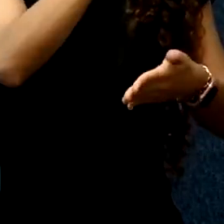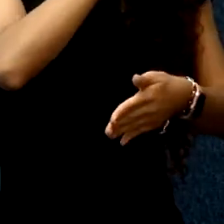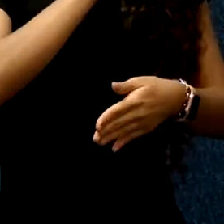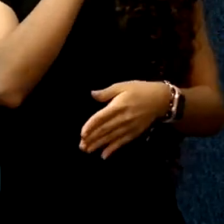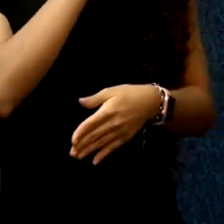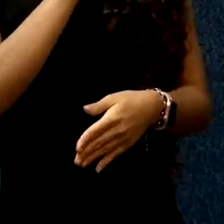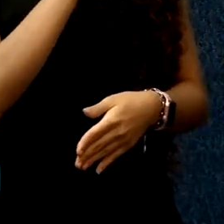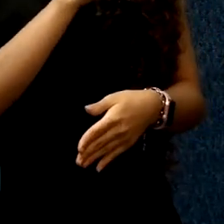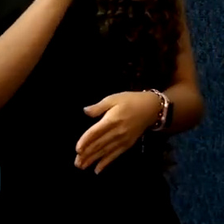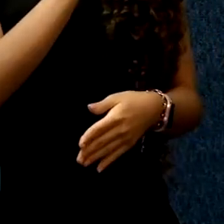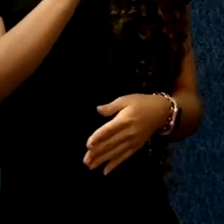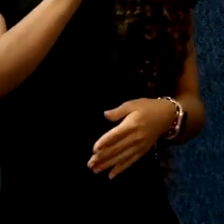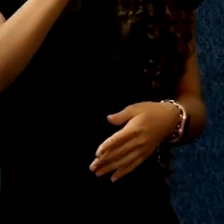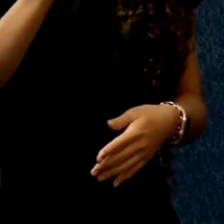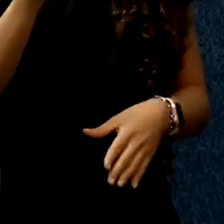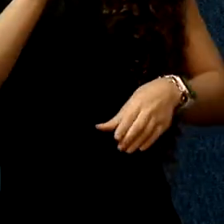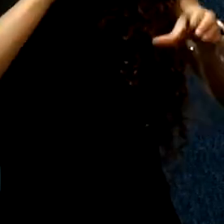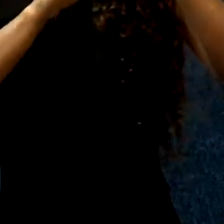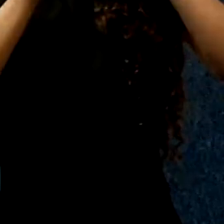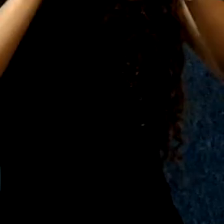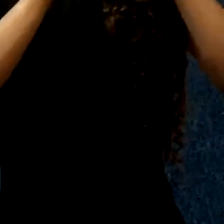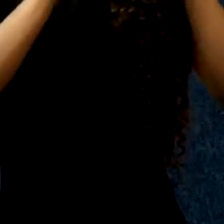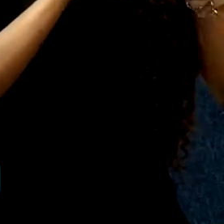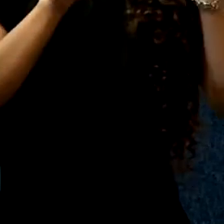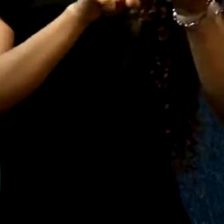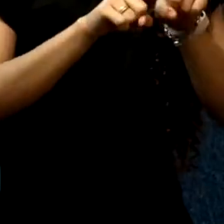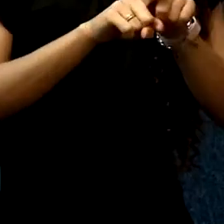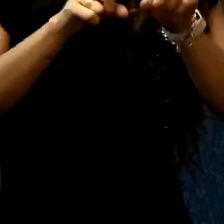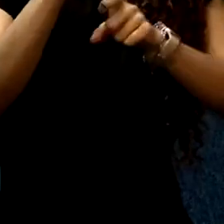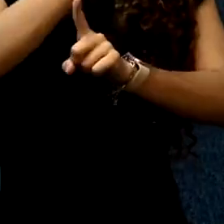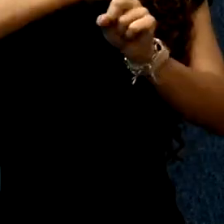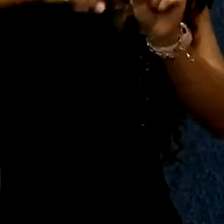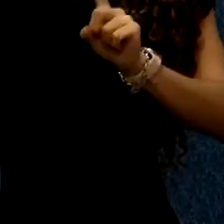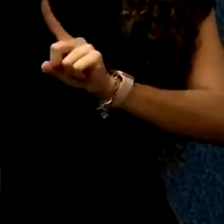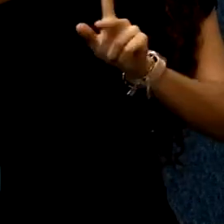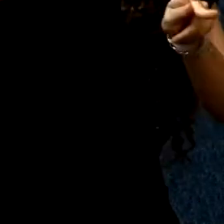operadoras de telecomunicações e para a sociedade e a população de uma forma geral.